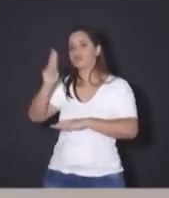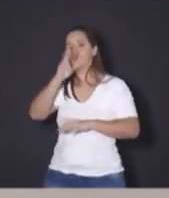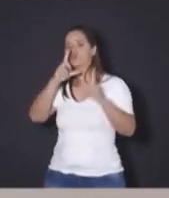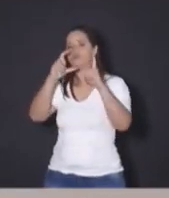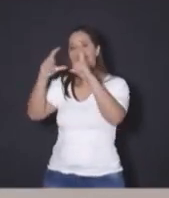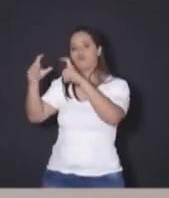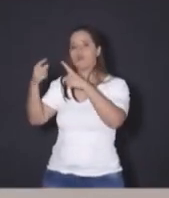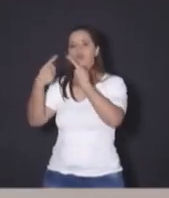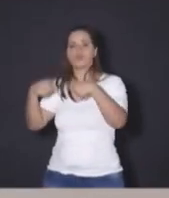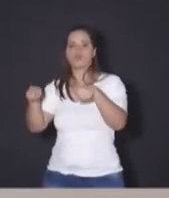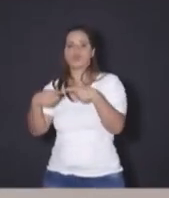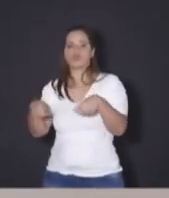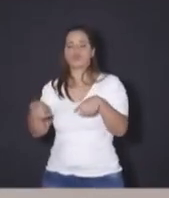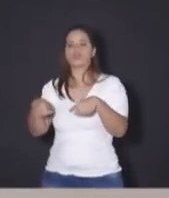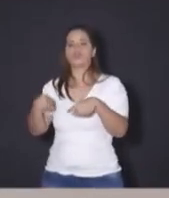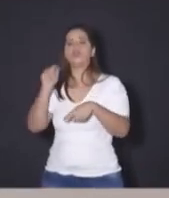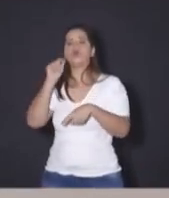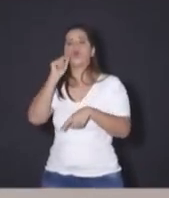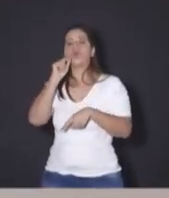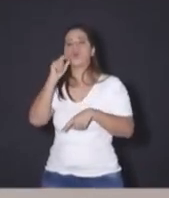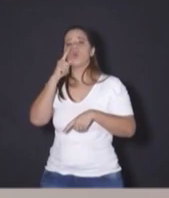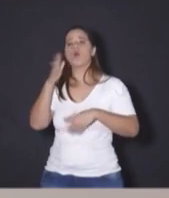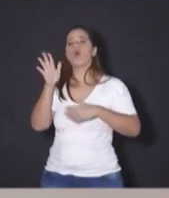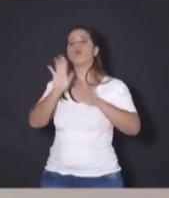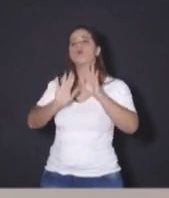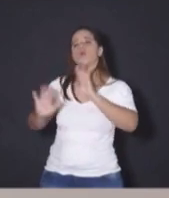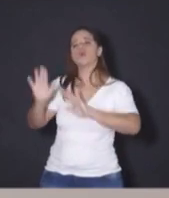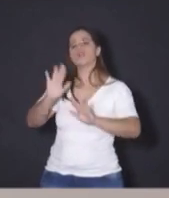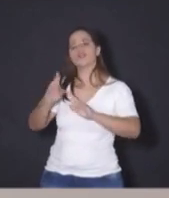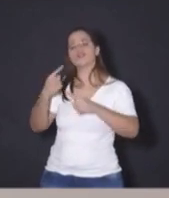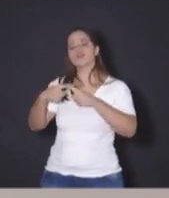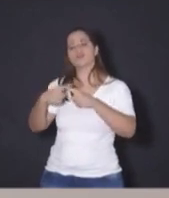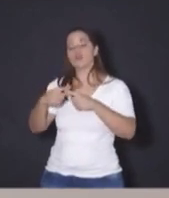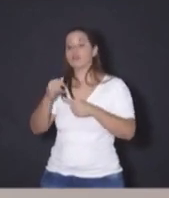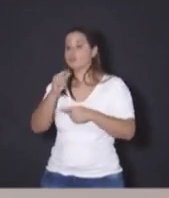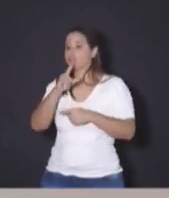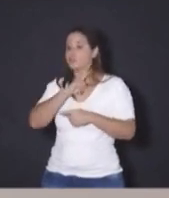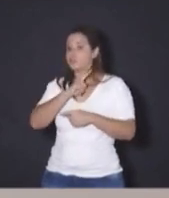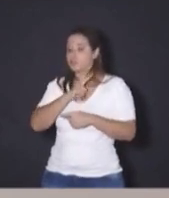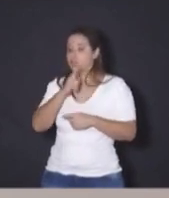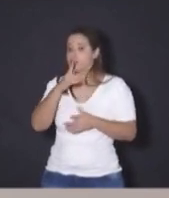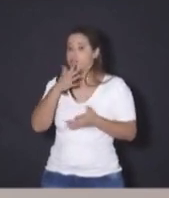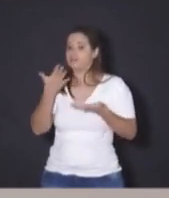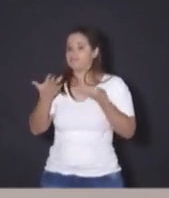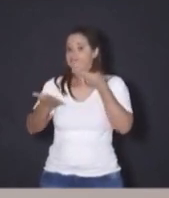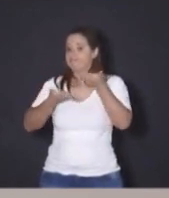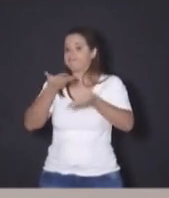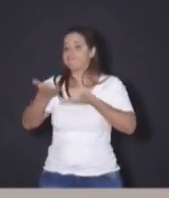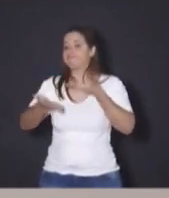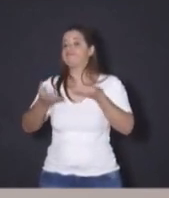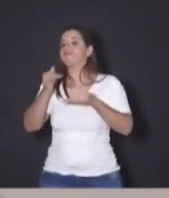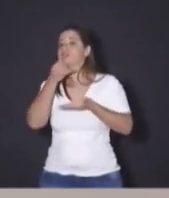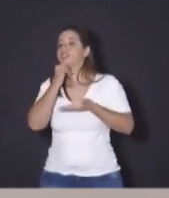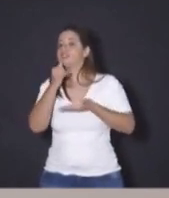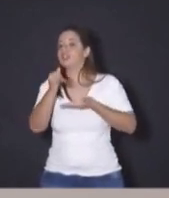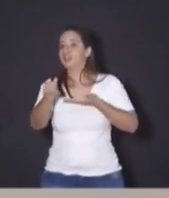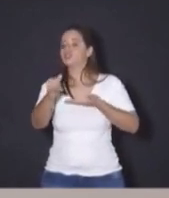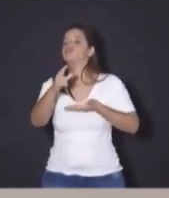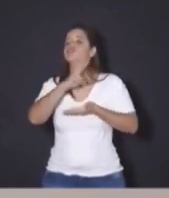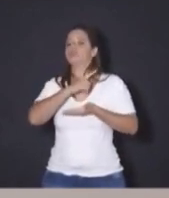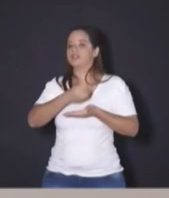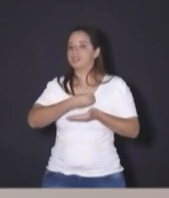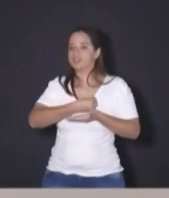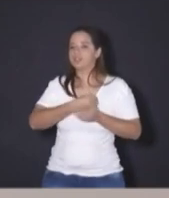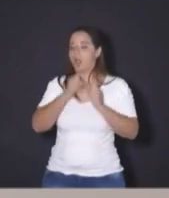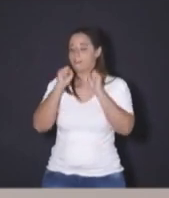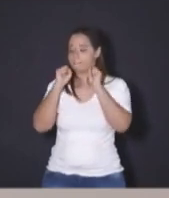músicas, enfim, qual cuidado, porque a gente está lidando com energias que existem e que